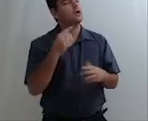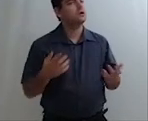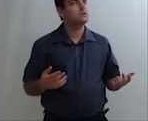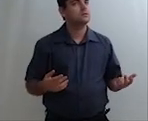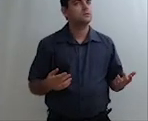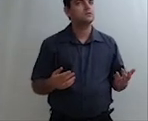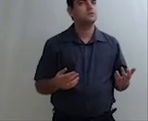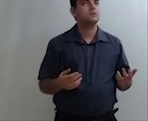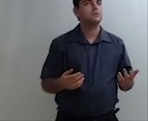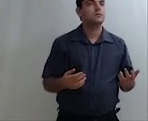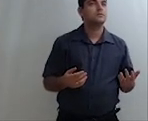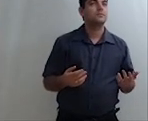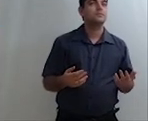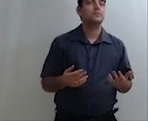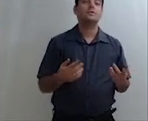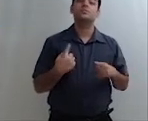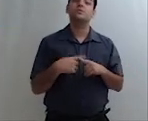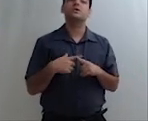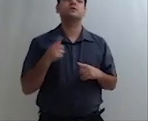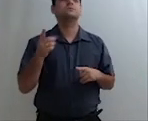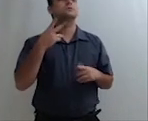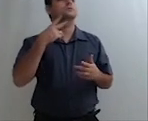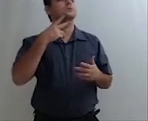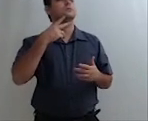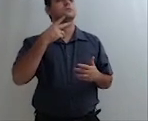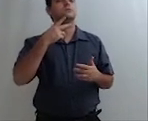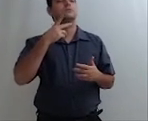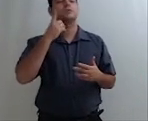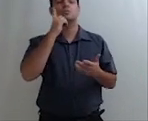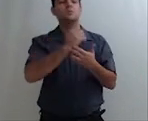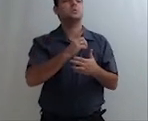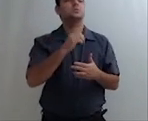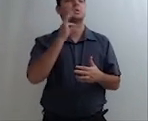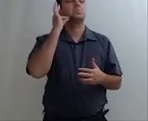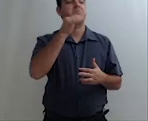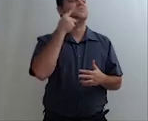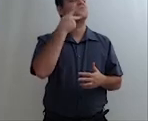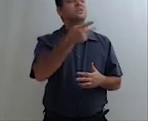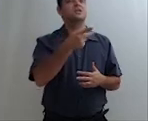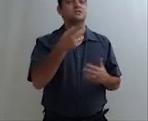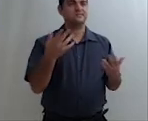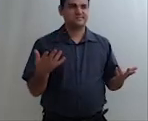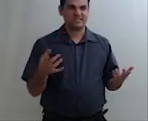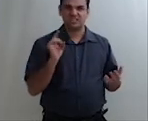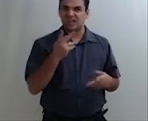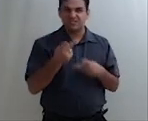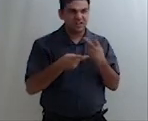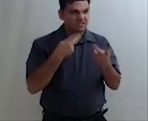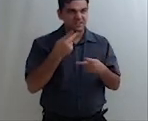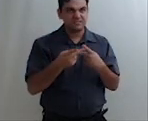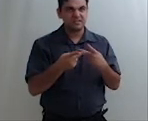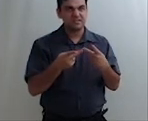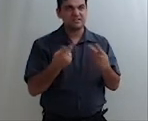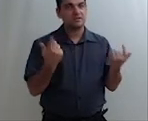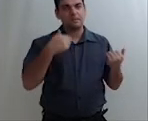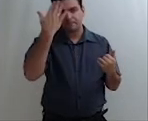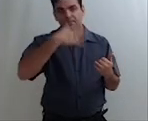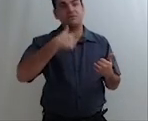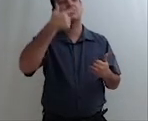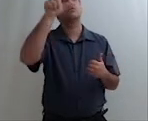simplesmente narre o o reconhecimento positivo não se consubstancia como uma